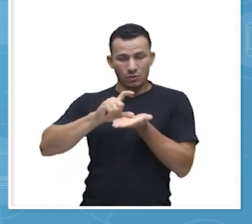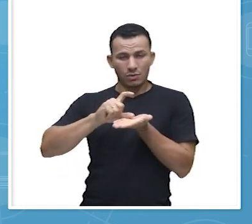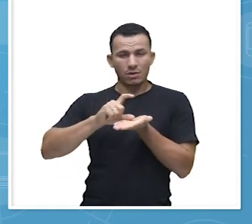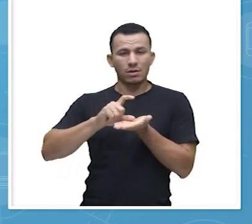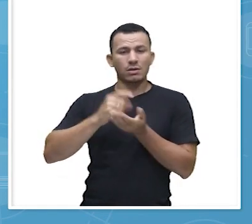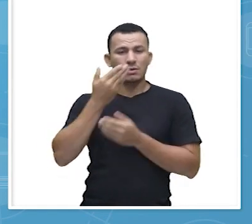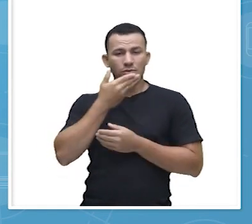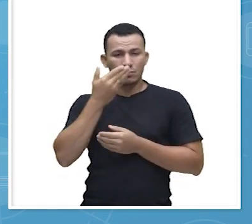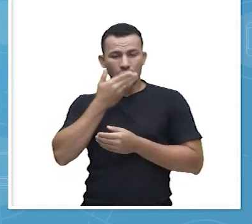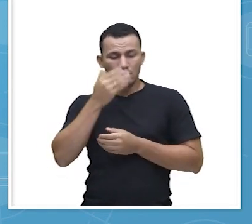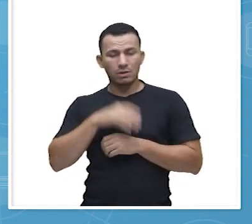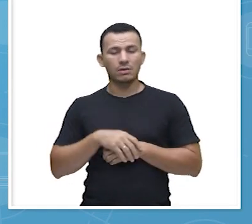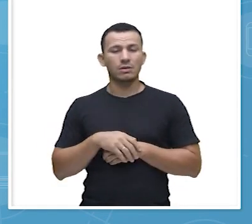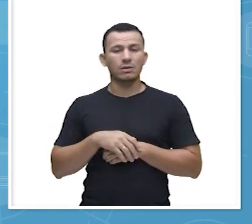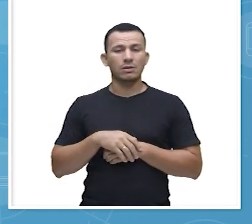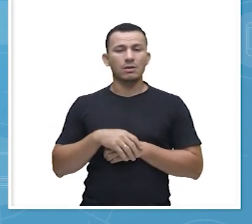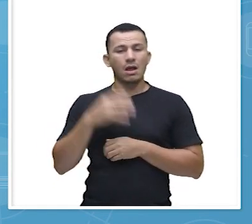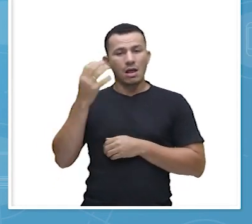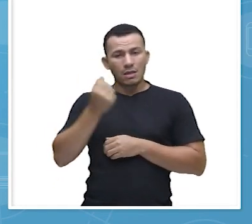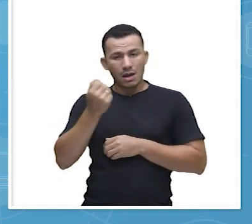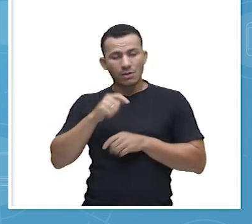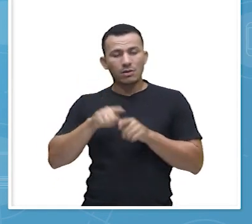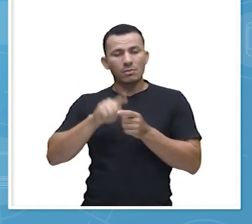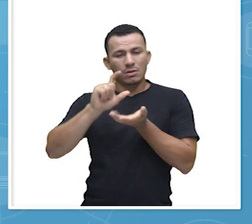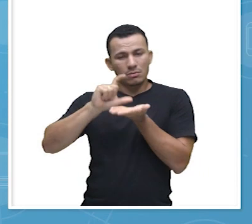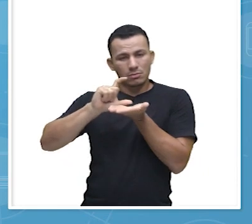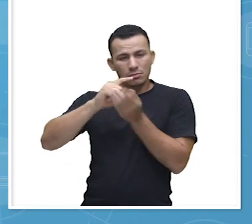de leite. Então, primeiro passo.